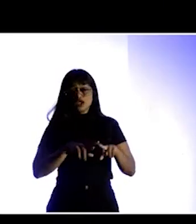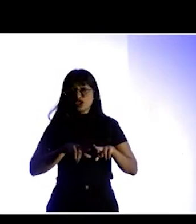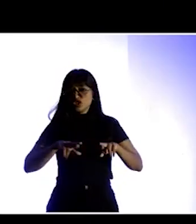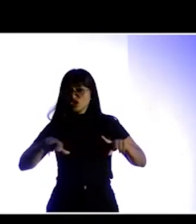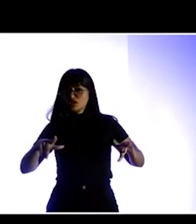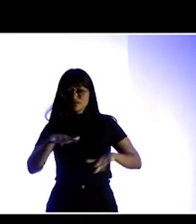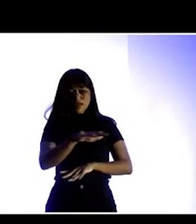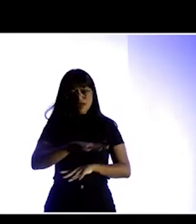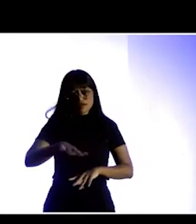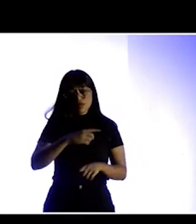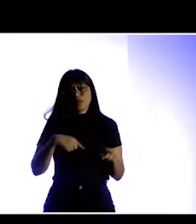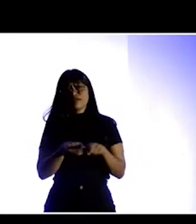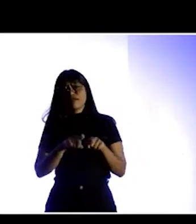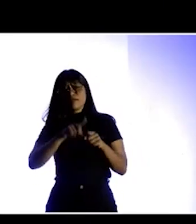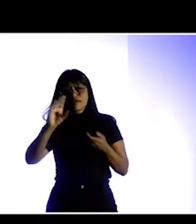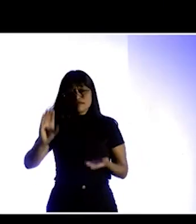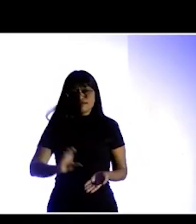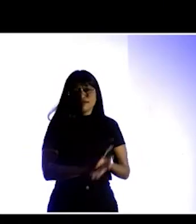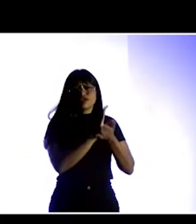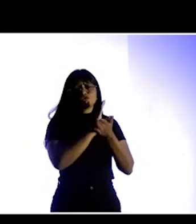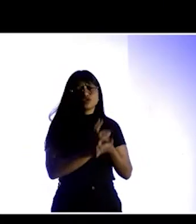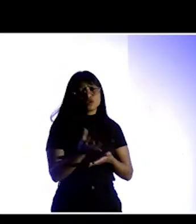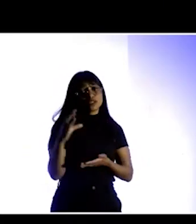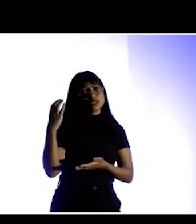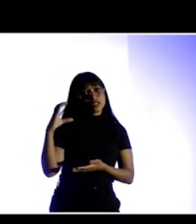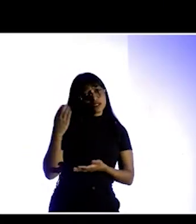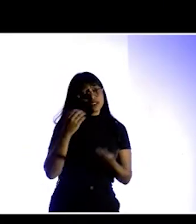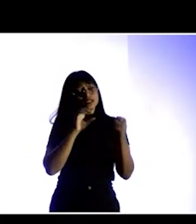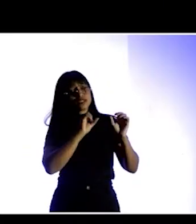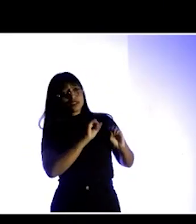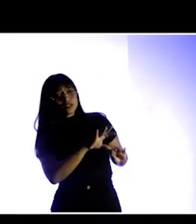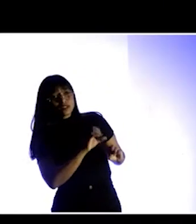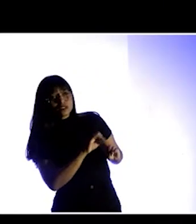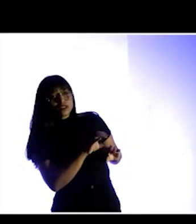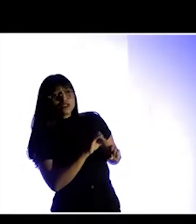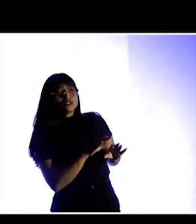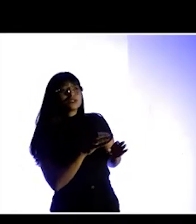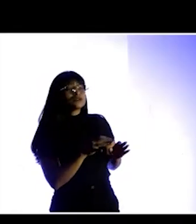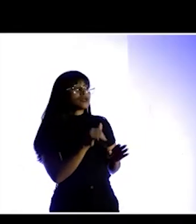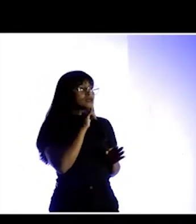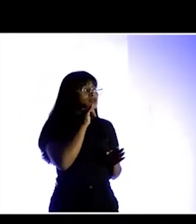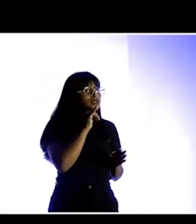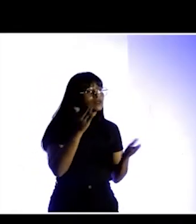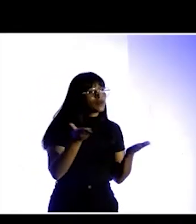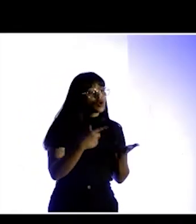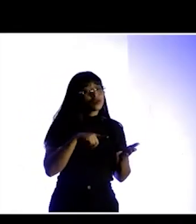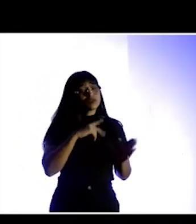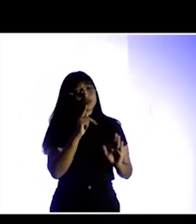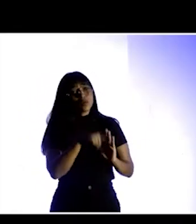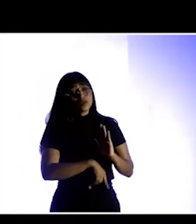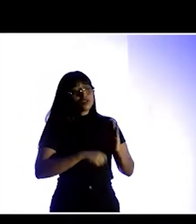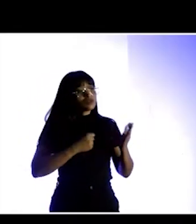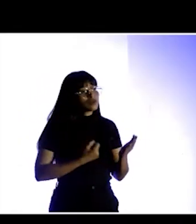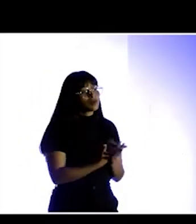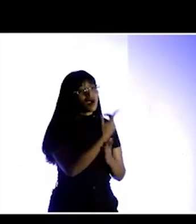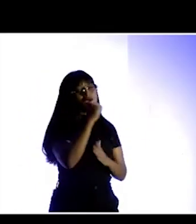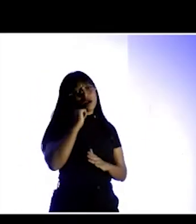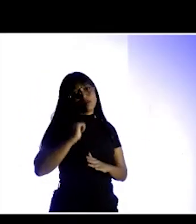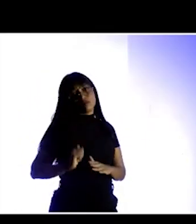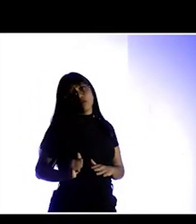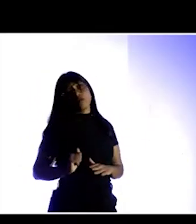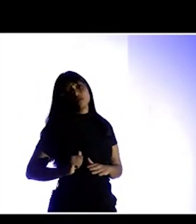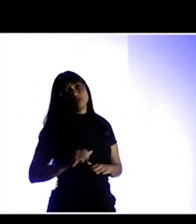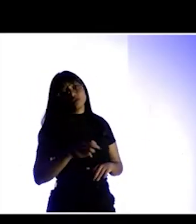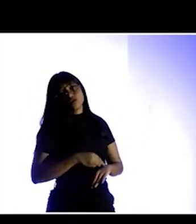muito em ciência e educação. Né? Hoje a gente tem um programa Profiágua que paga uma série de bolsistas de mestrado e doutorado, incentivando dentro